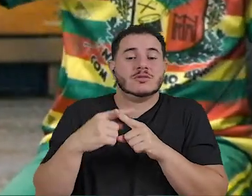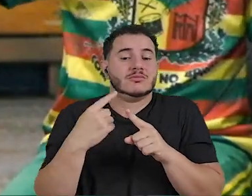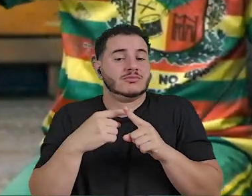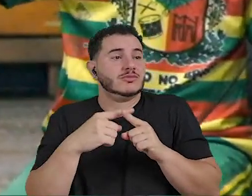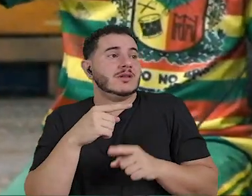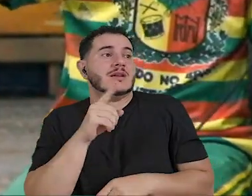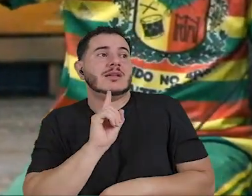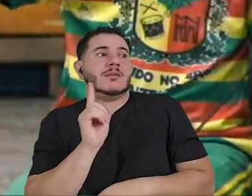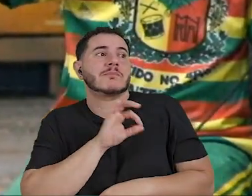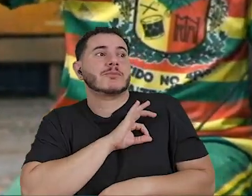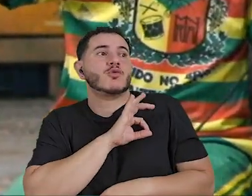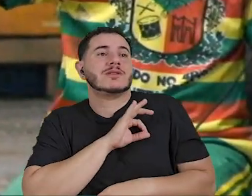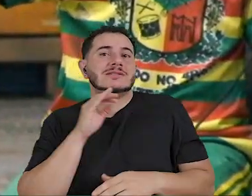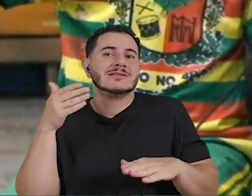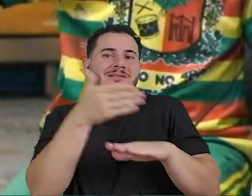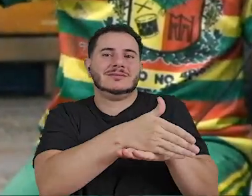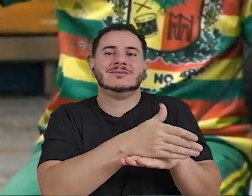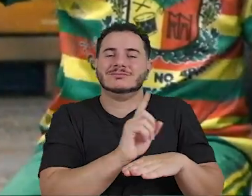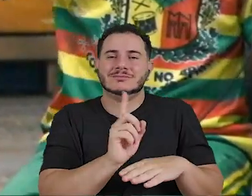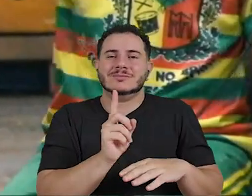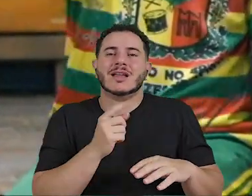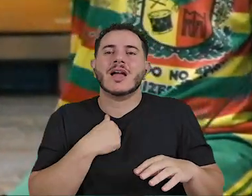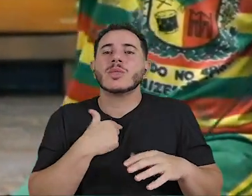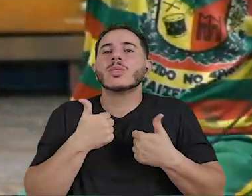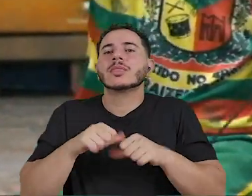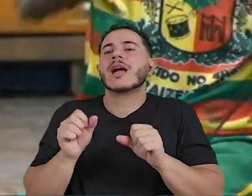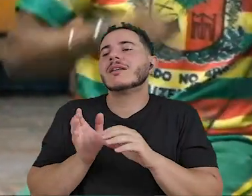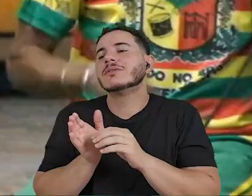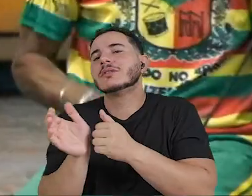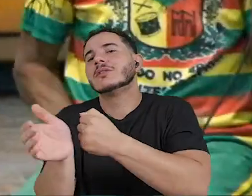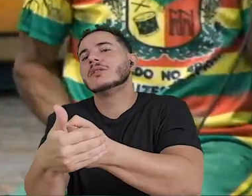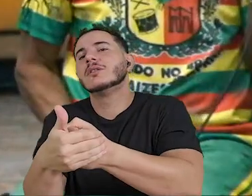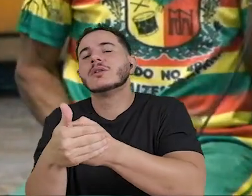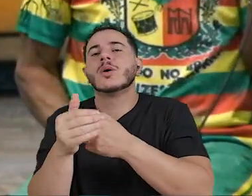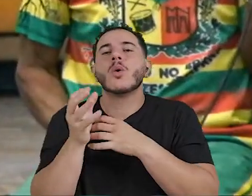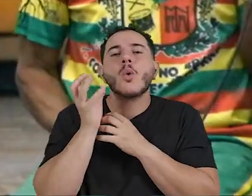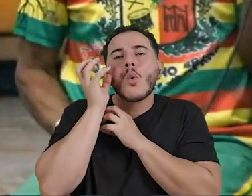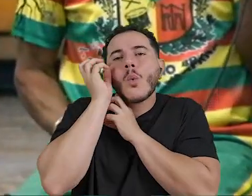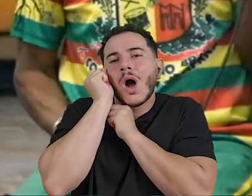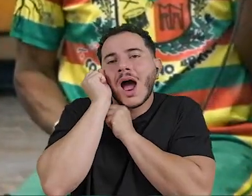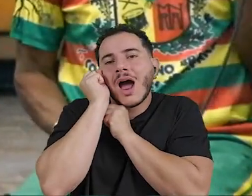fechava o terreiro. E eu estava lá naquele quarto.